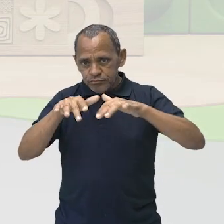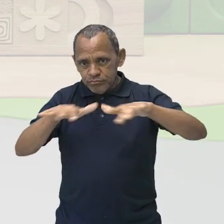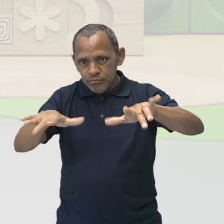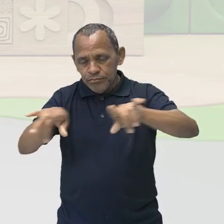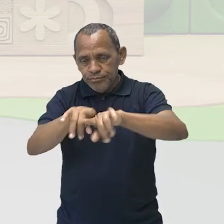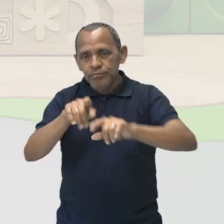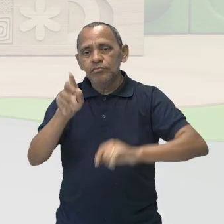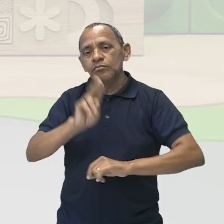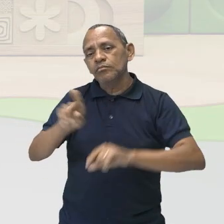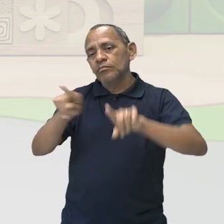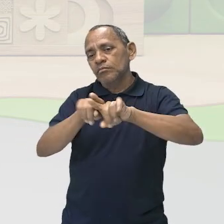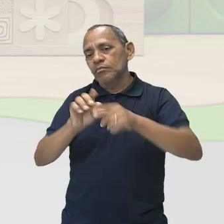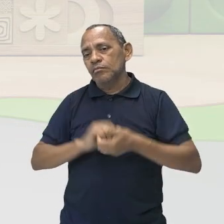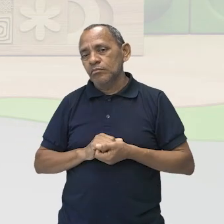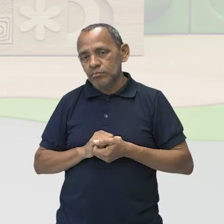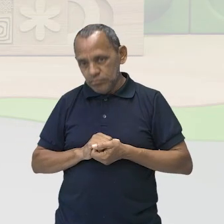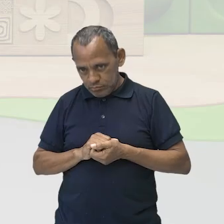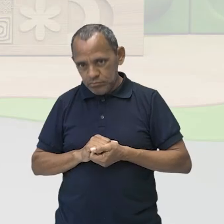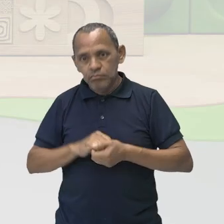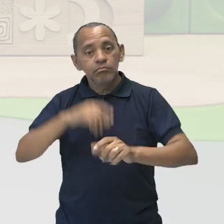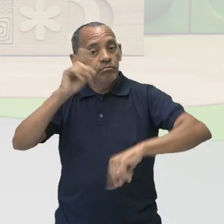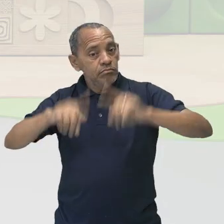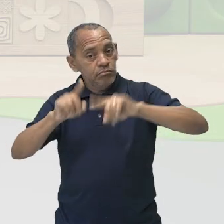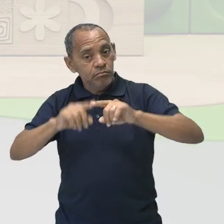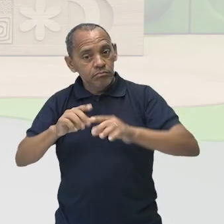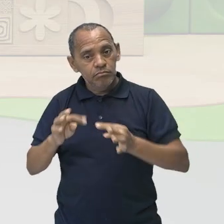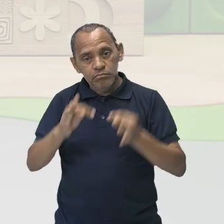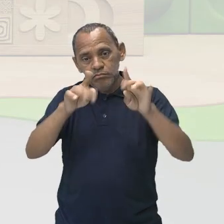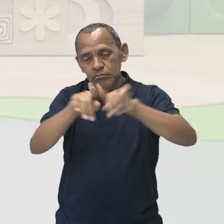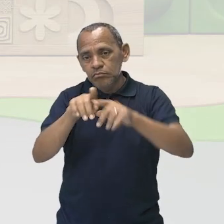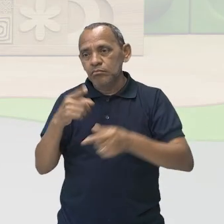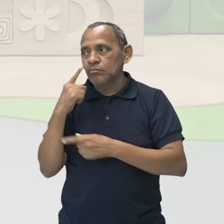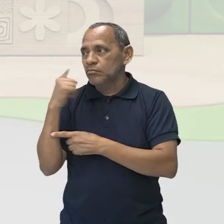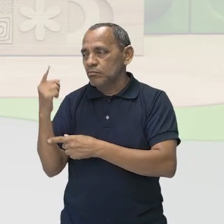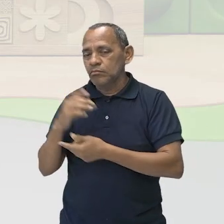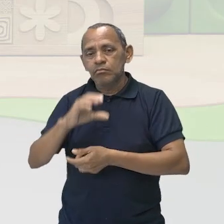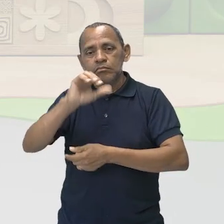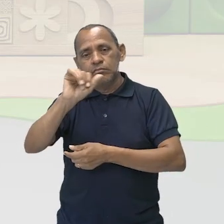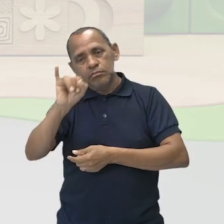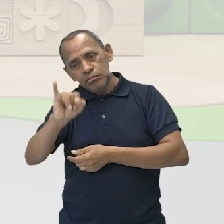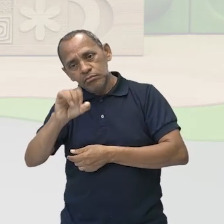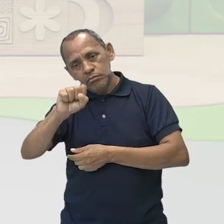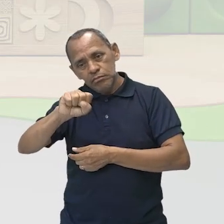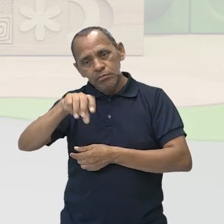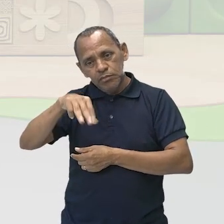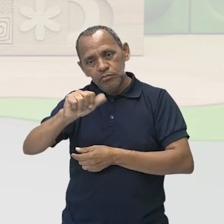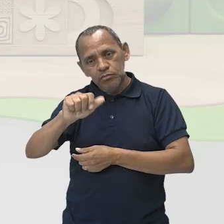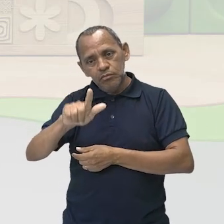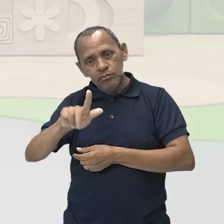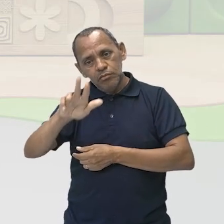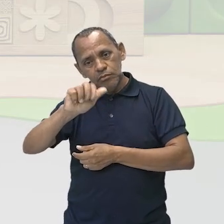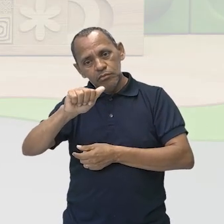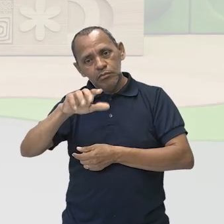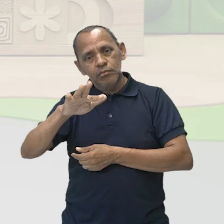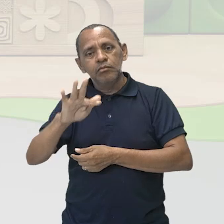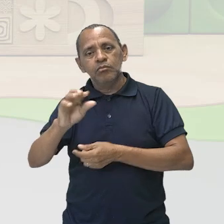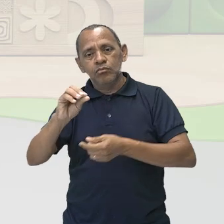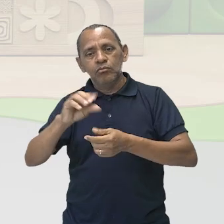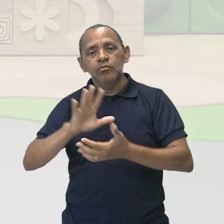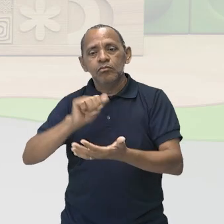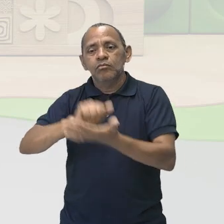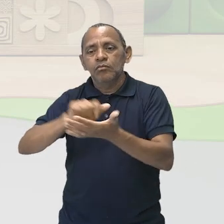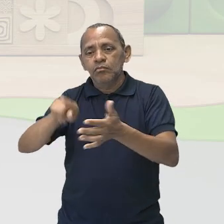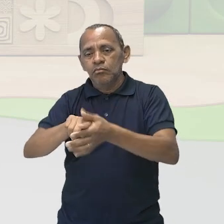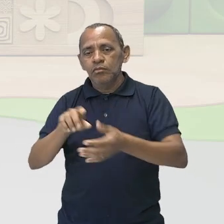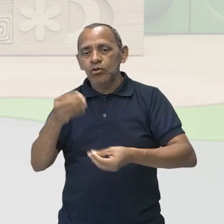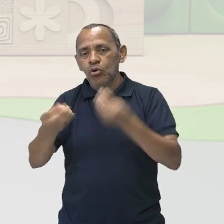nós utilizamos aparelhos tecnológicos como os sismógrafos para registrar as vibrações do solo e permitindo